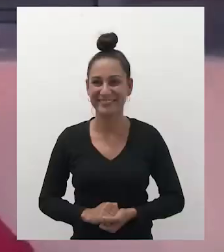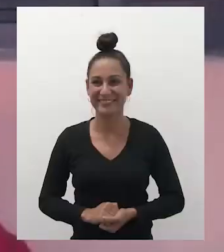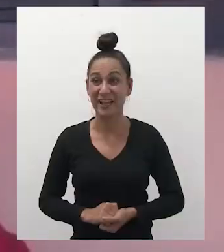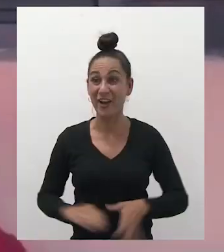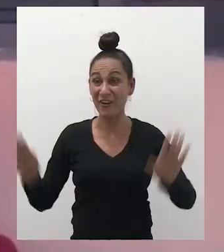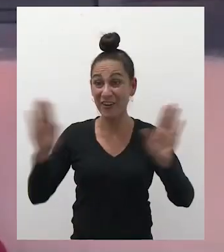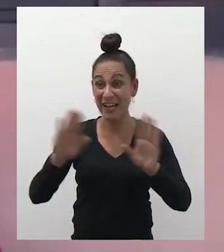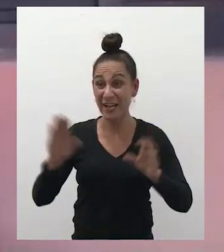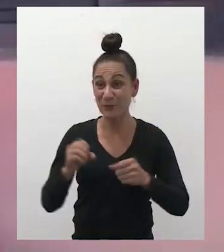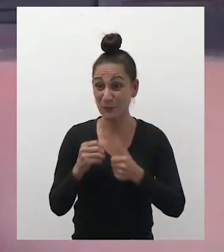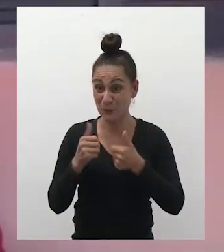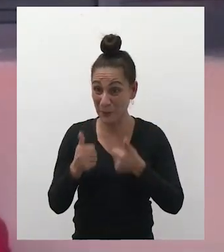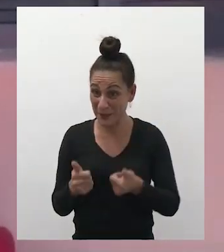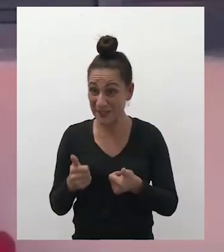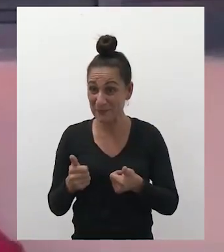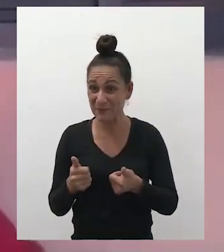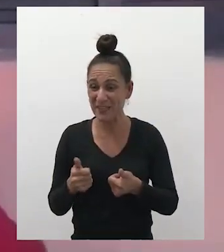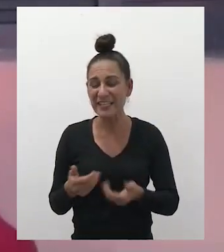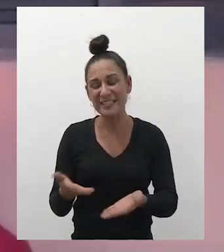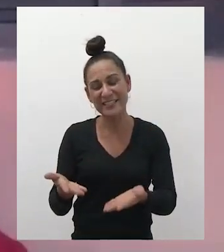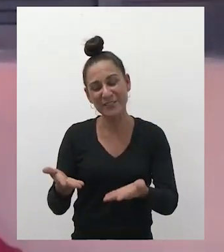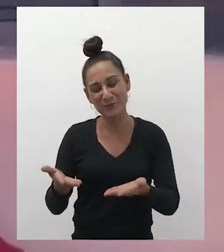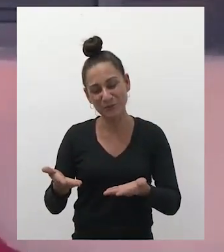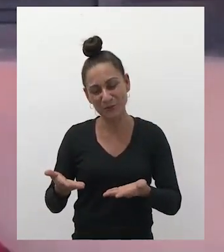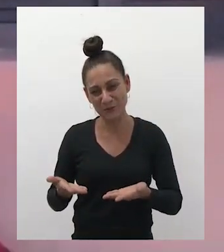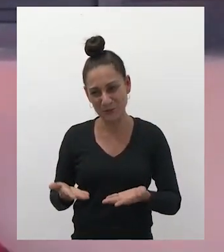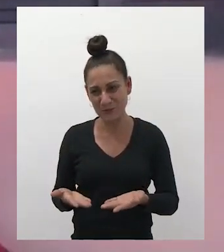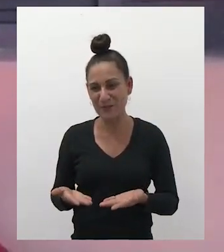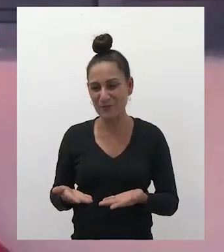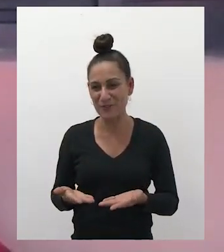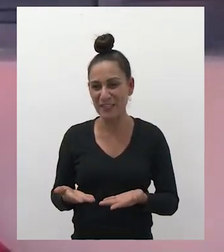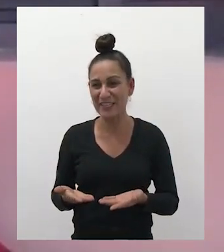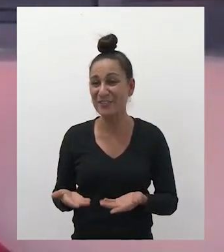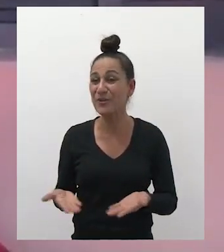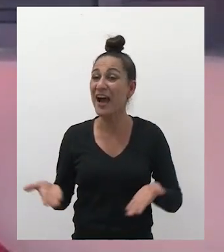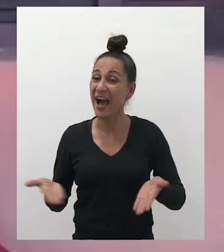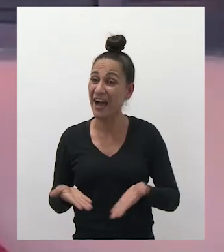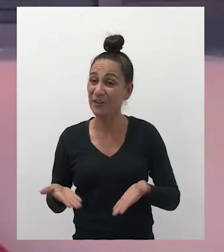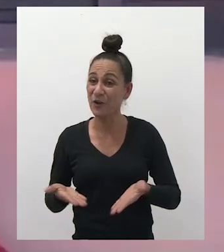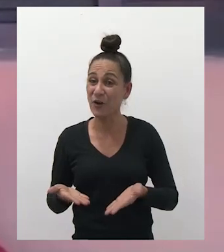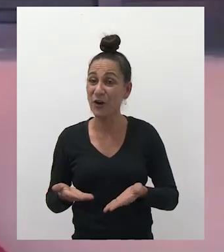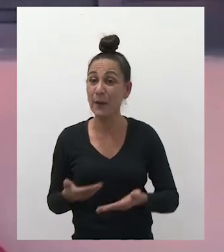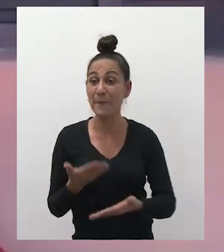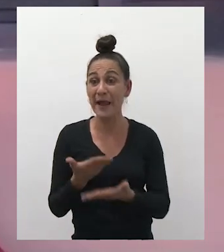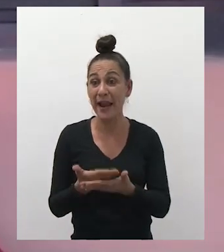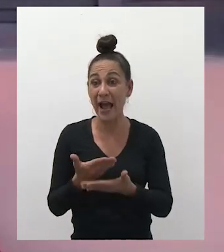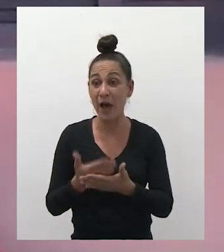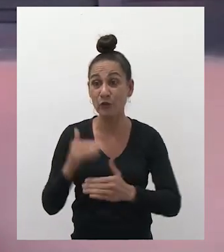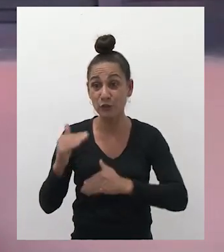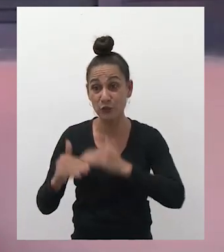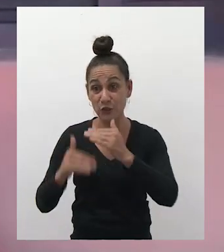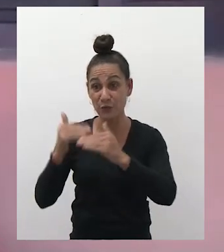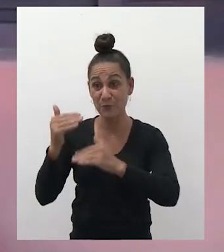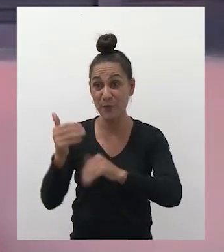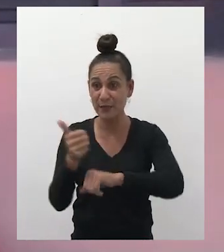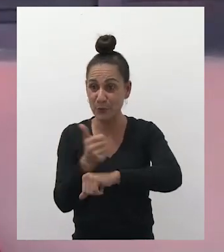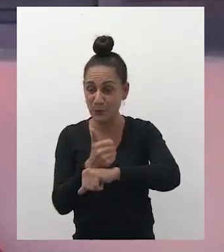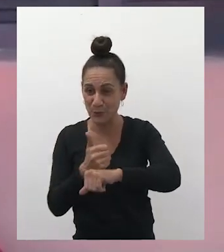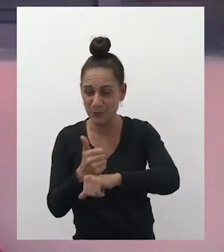Olá, pessoal, sejam todos bem-vindos aqui ao canal de desenvolvimento